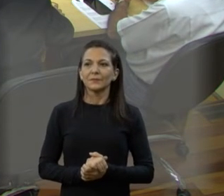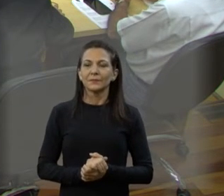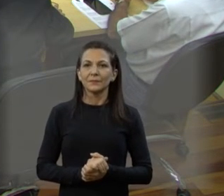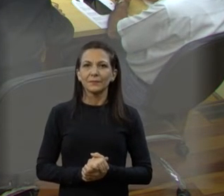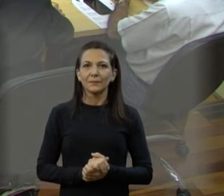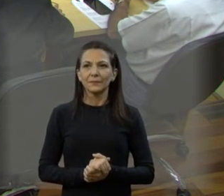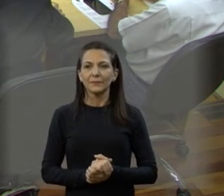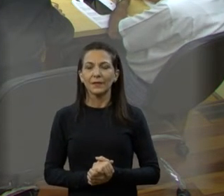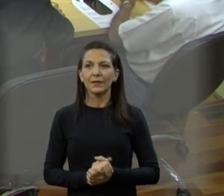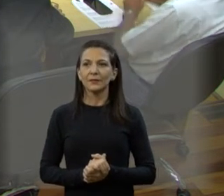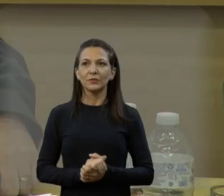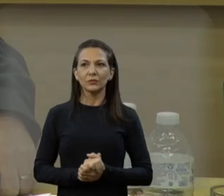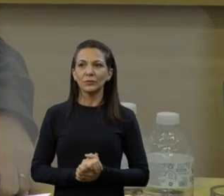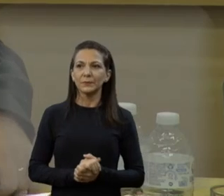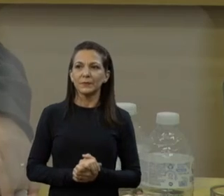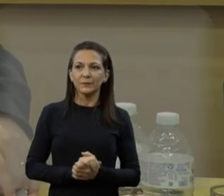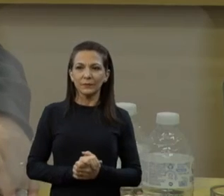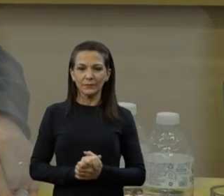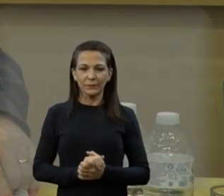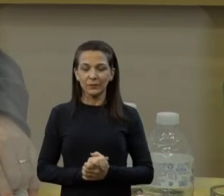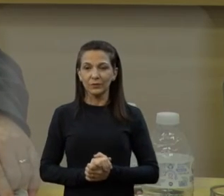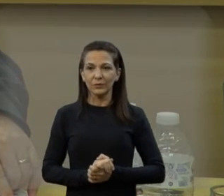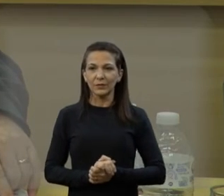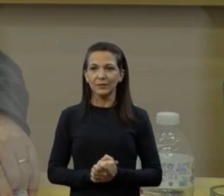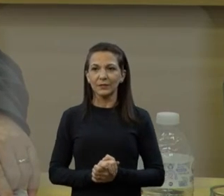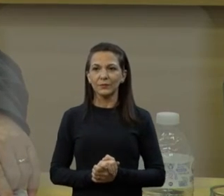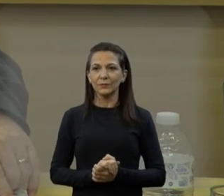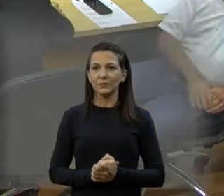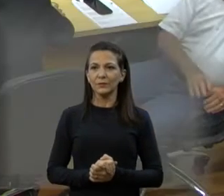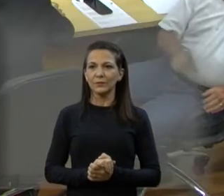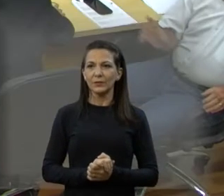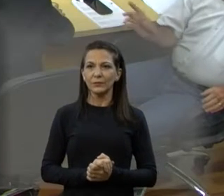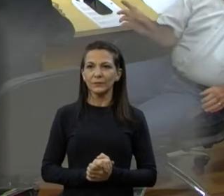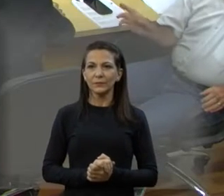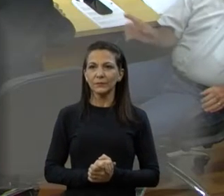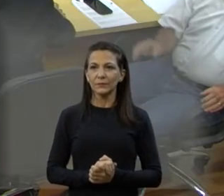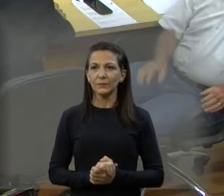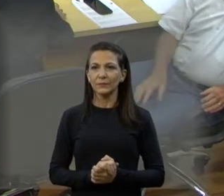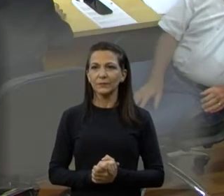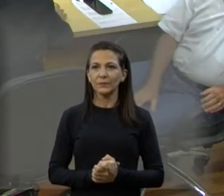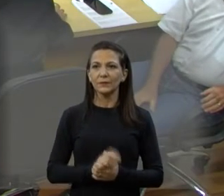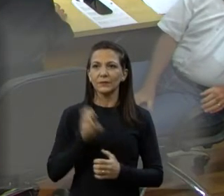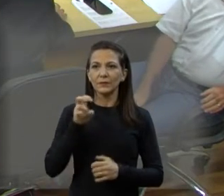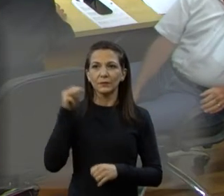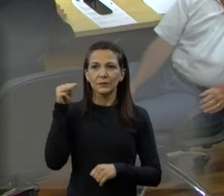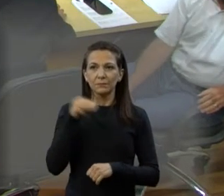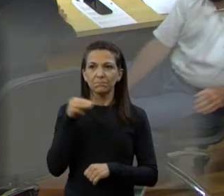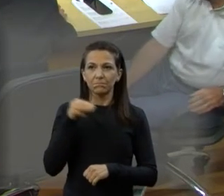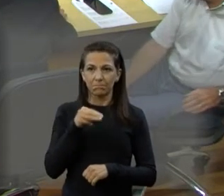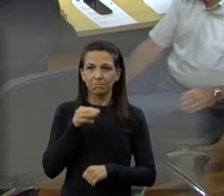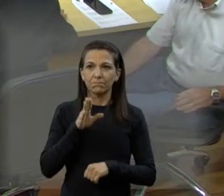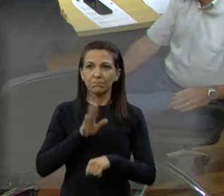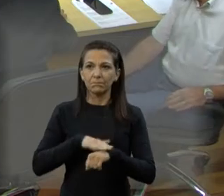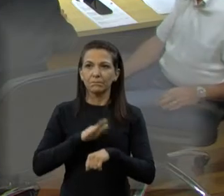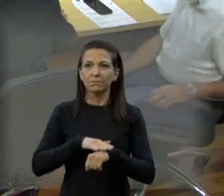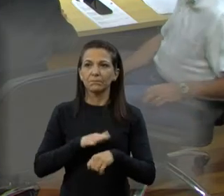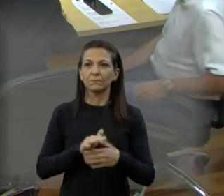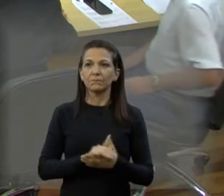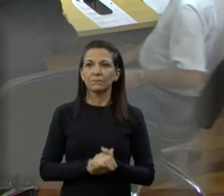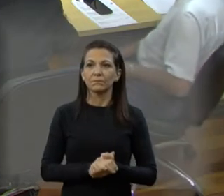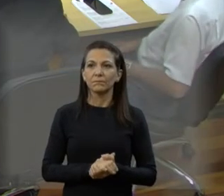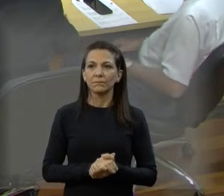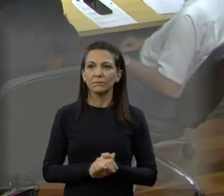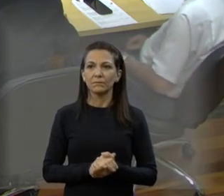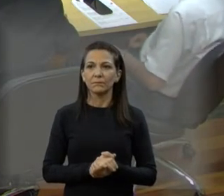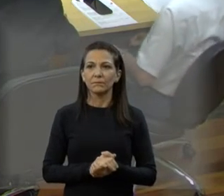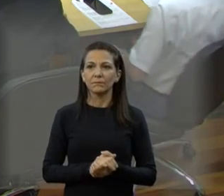o vereador Rafael desistir ganhadora Tainara farinha reserve tempo tem cinco minutos vereadora treinado Faria